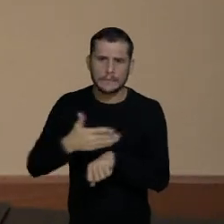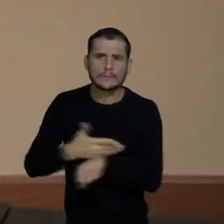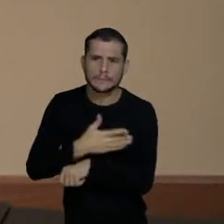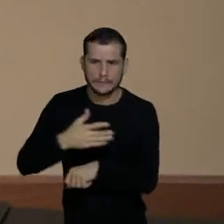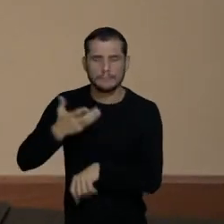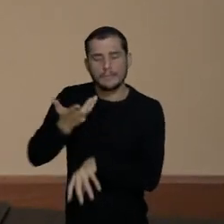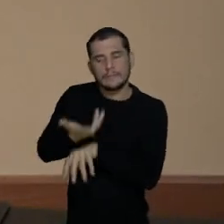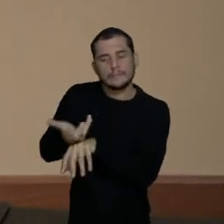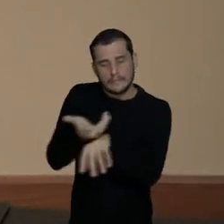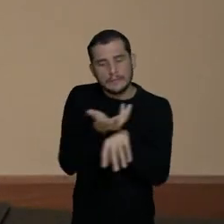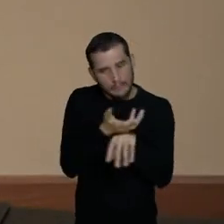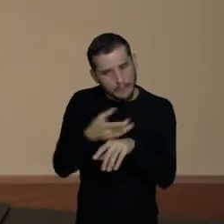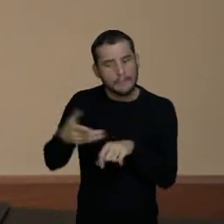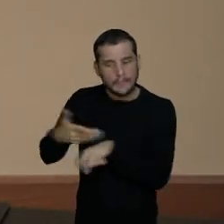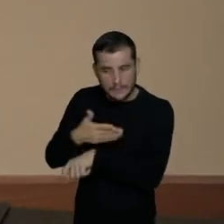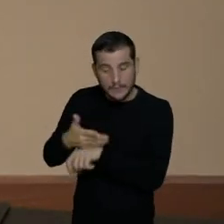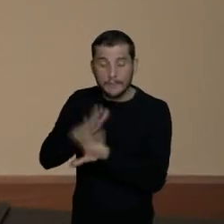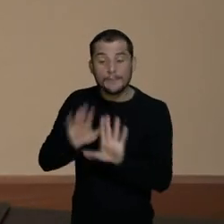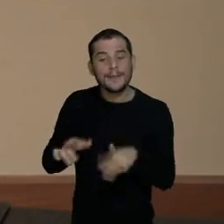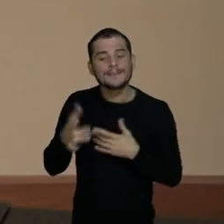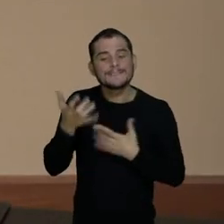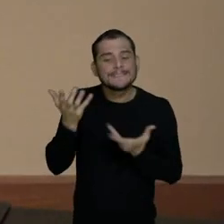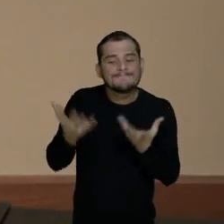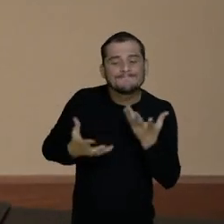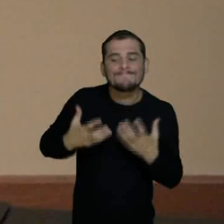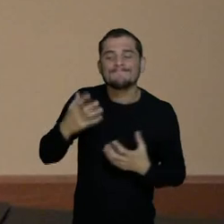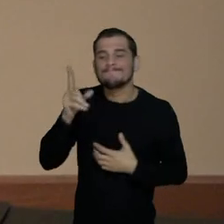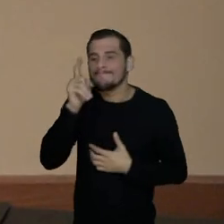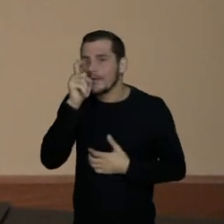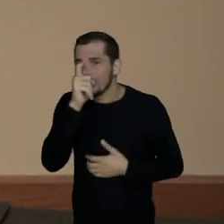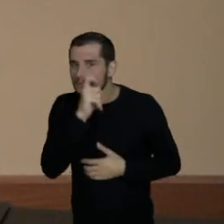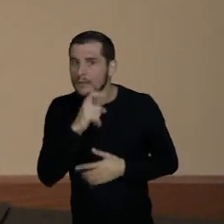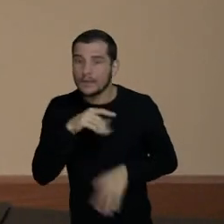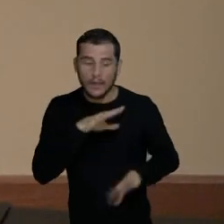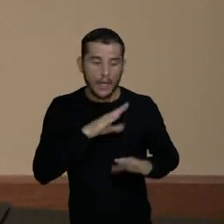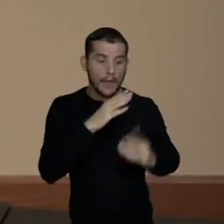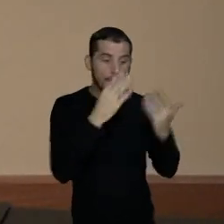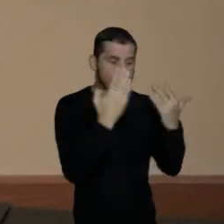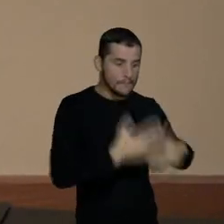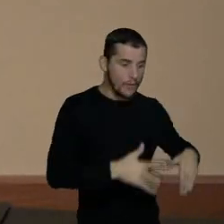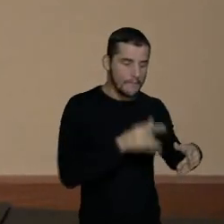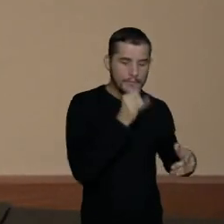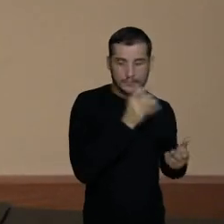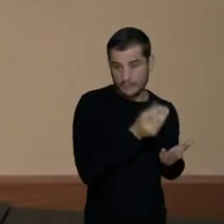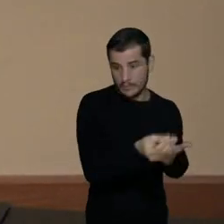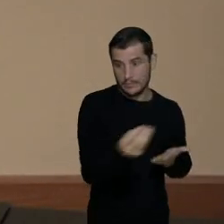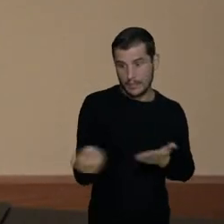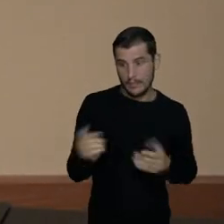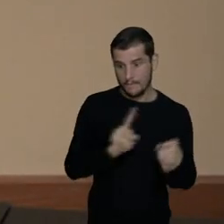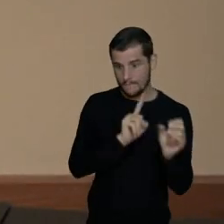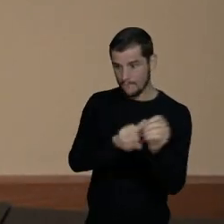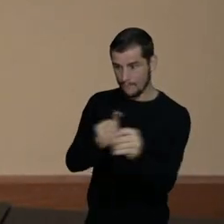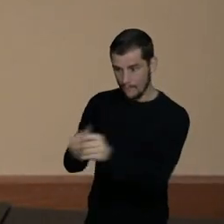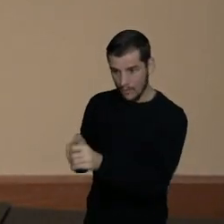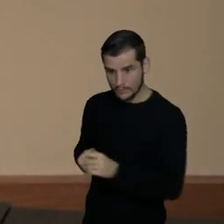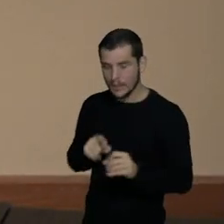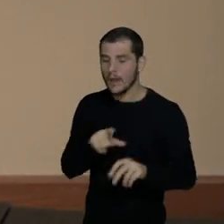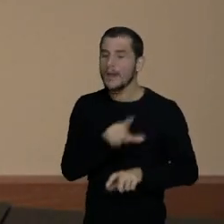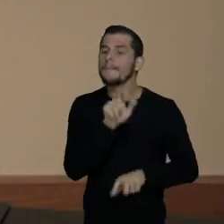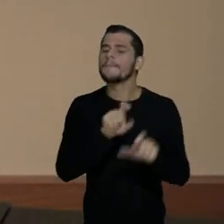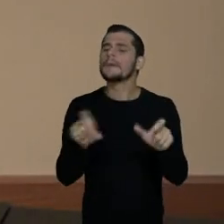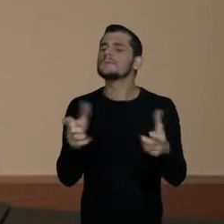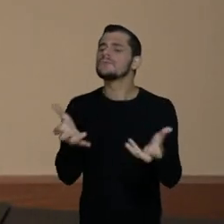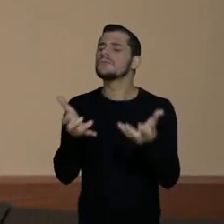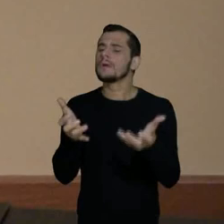ele falou eu faço o seguinte eu devolvo a prova para todo mundo aí eu pergunto alguém quer uma segunda chance para melhorar